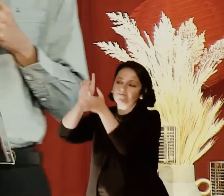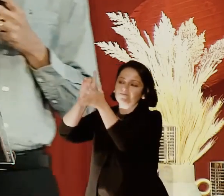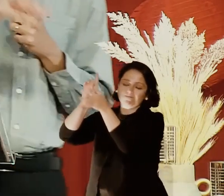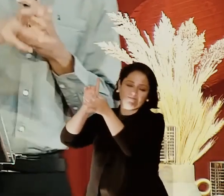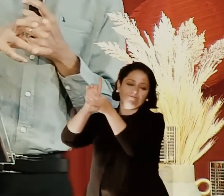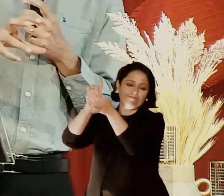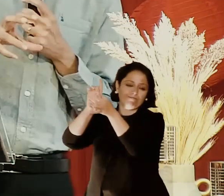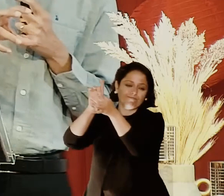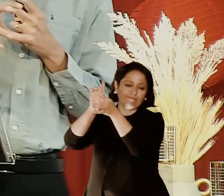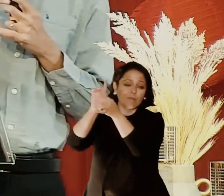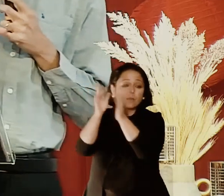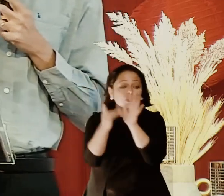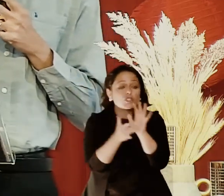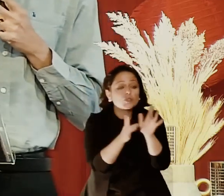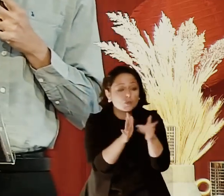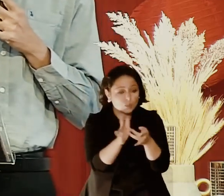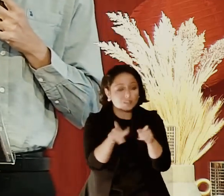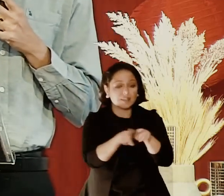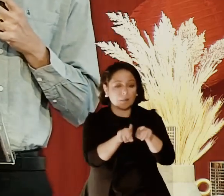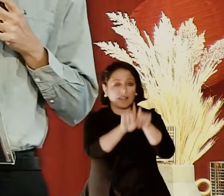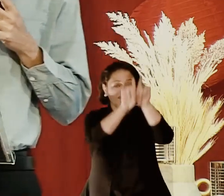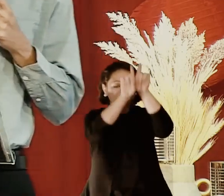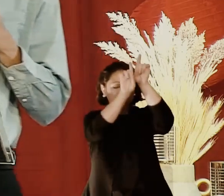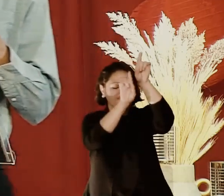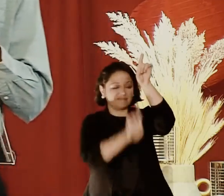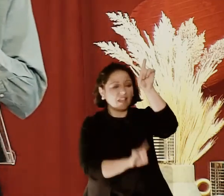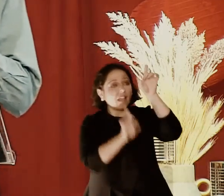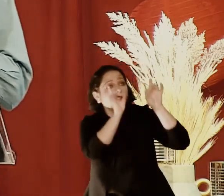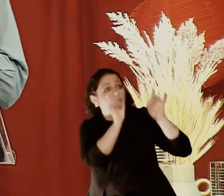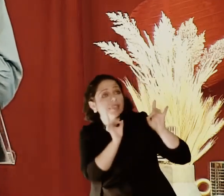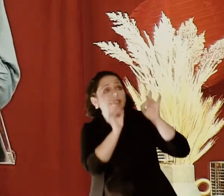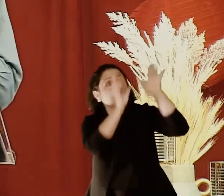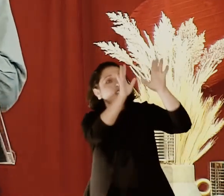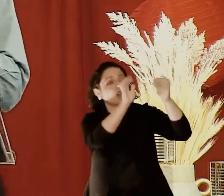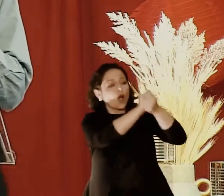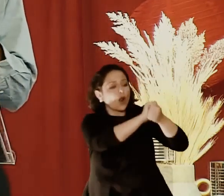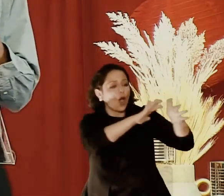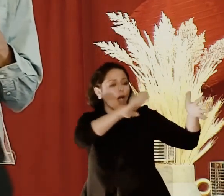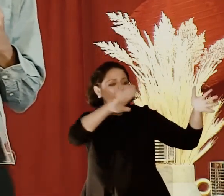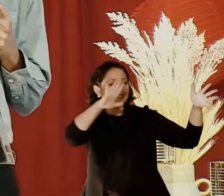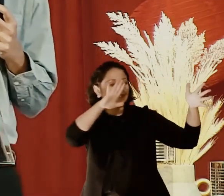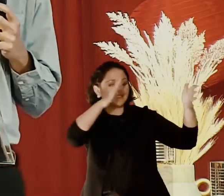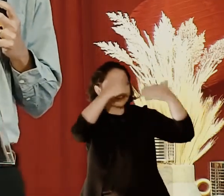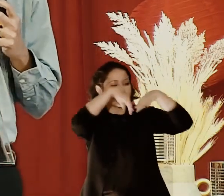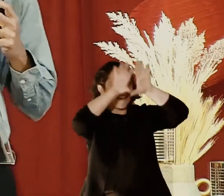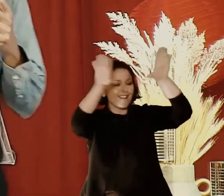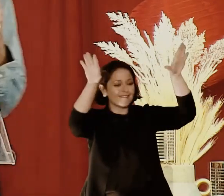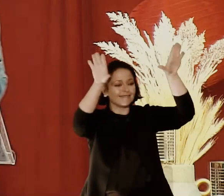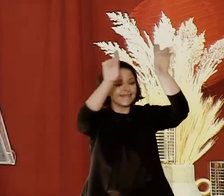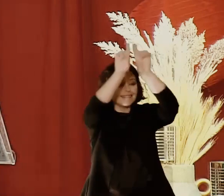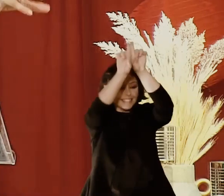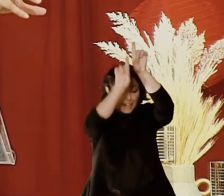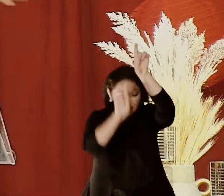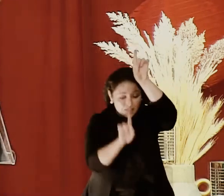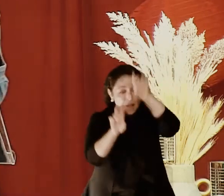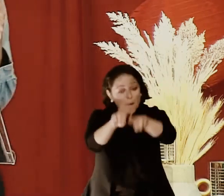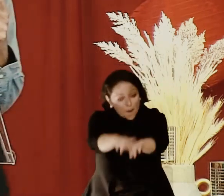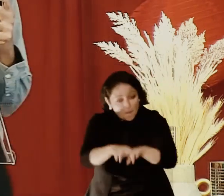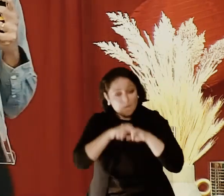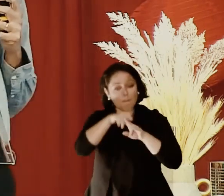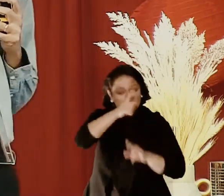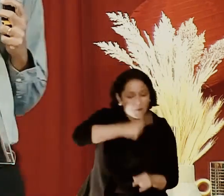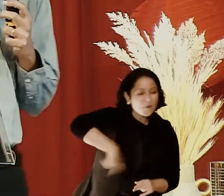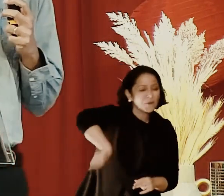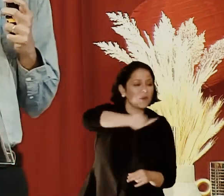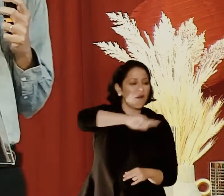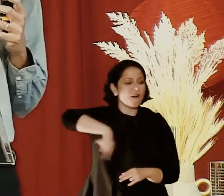nosso rei veio pobre, nós podemos desfrutar da sua riqueza. Porque ele veio